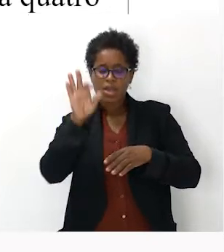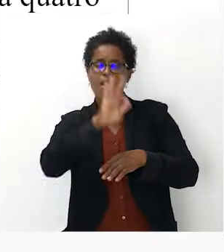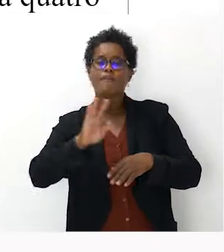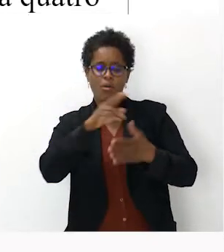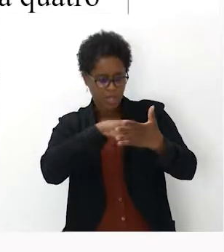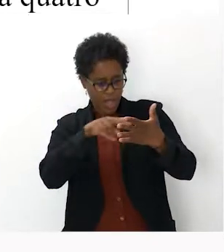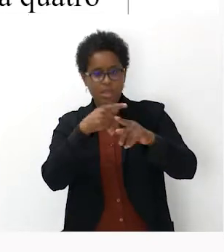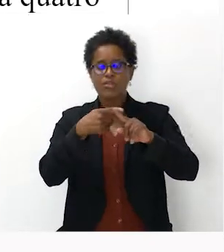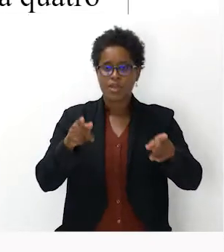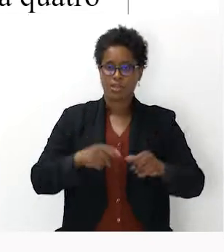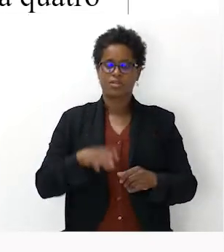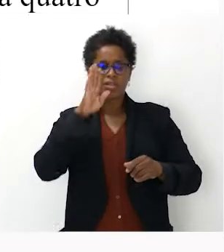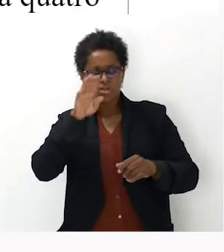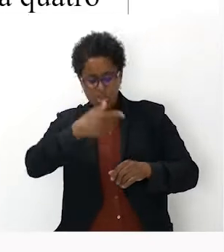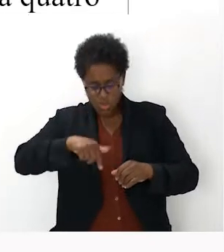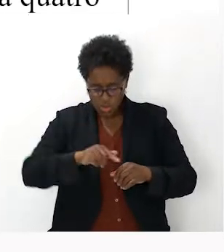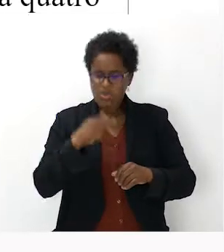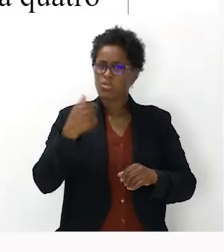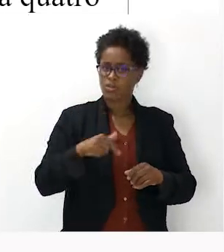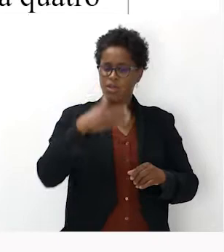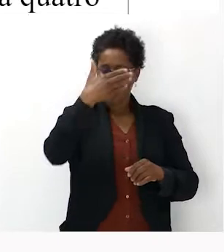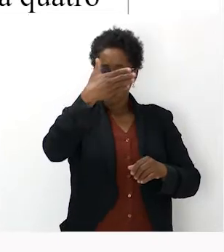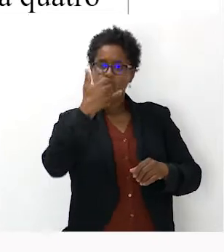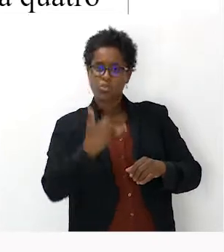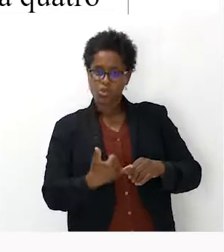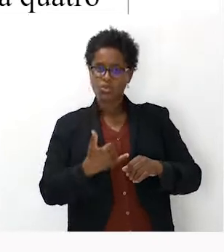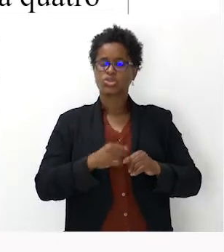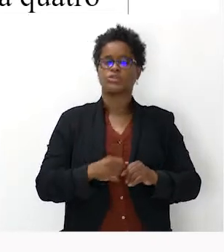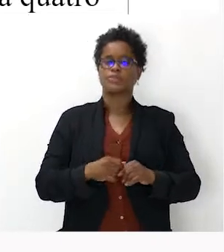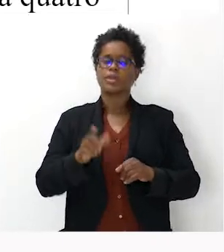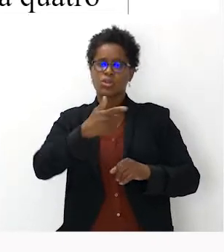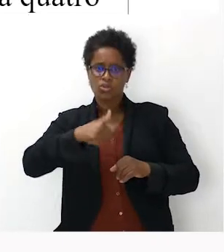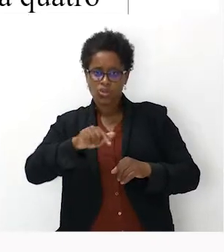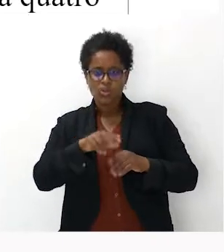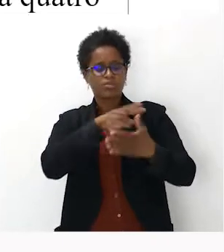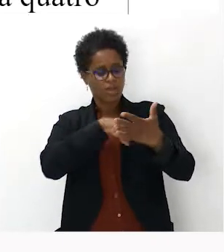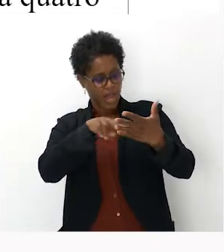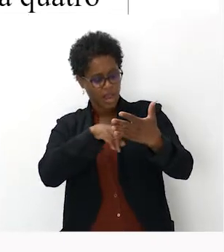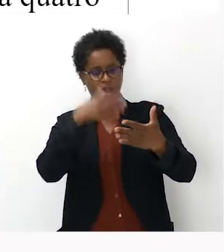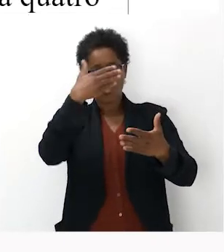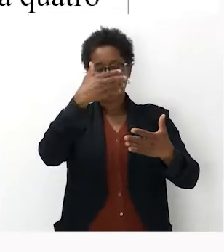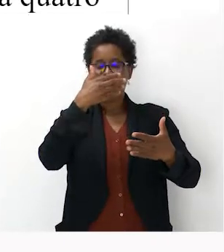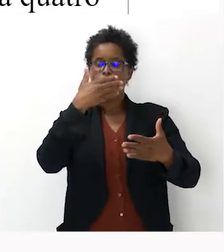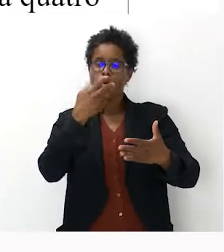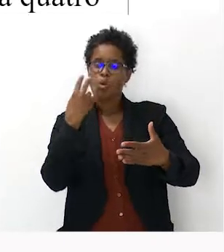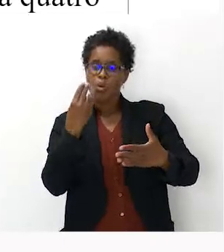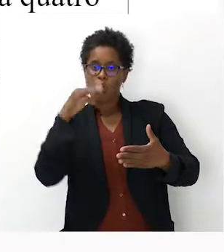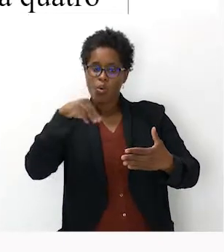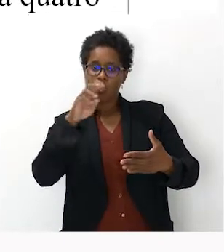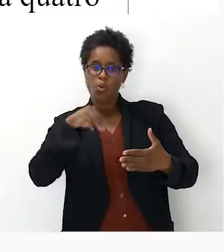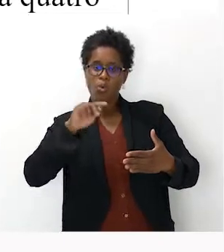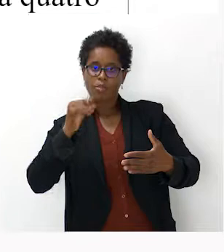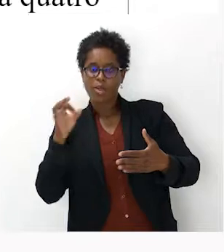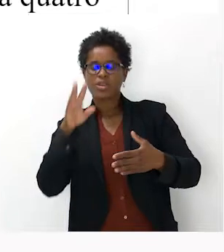diferente. Se nós tivermos 1 sobre 2, nós vamos ler 1 meio. Se tivermos 3